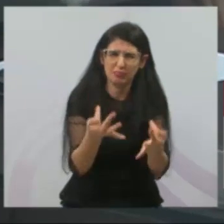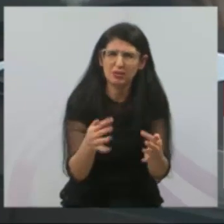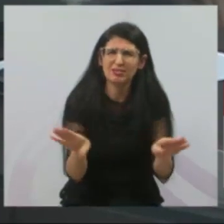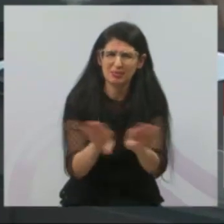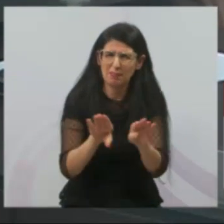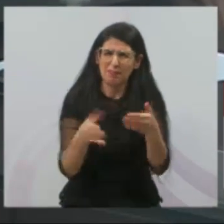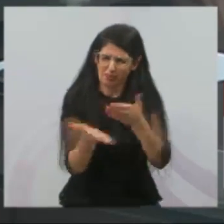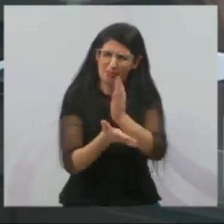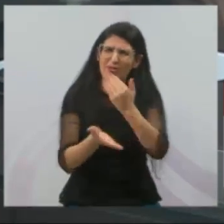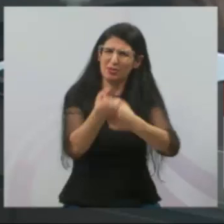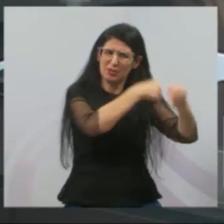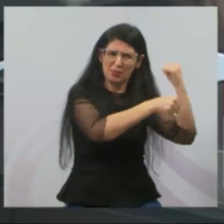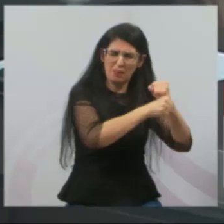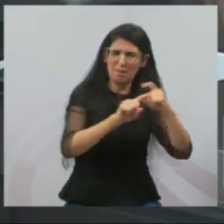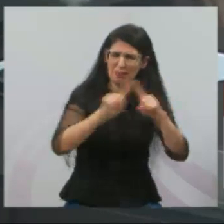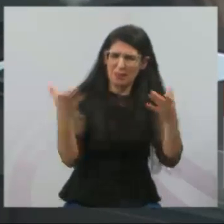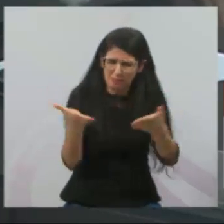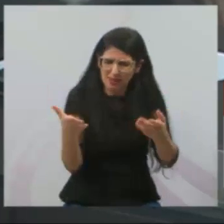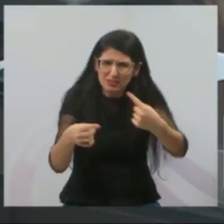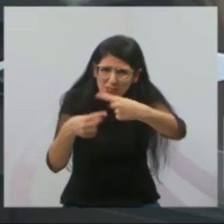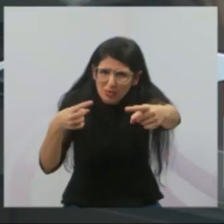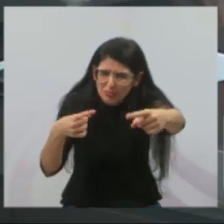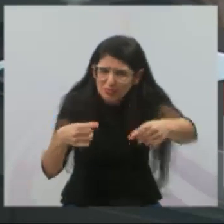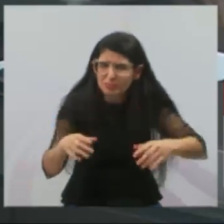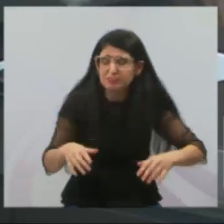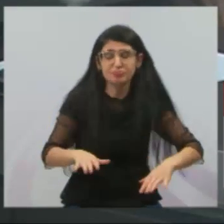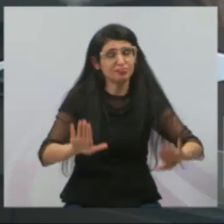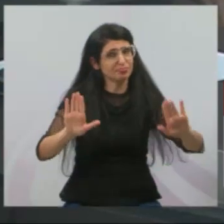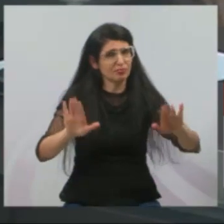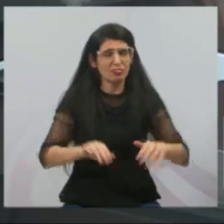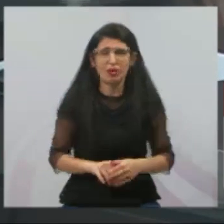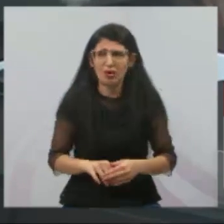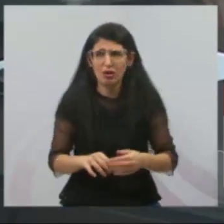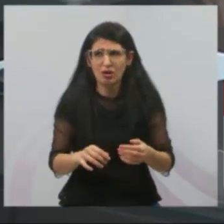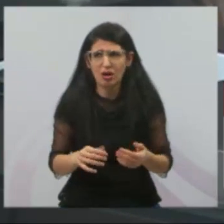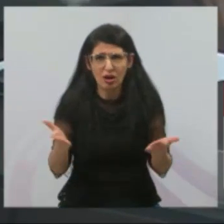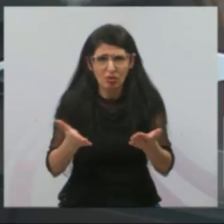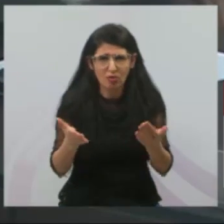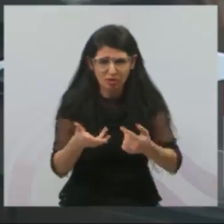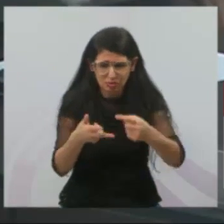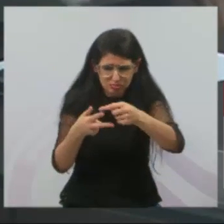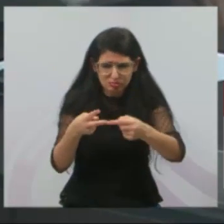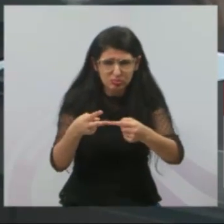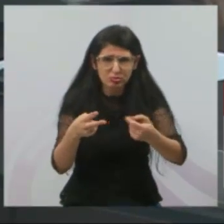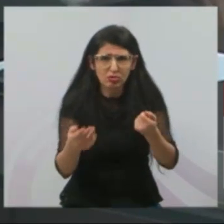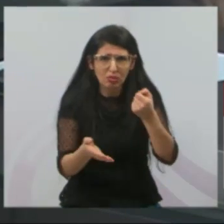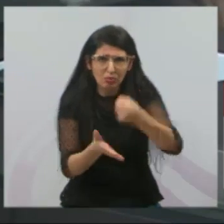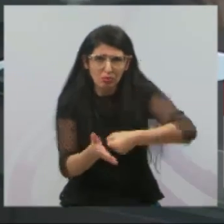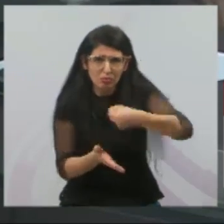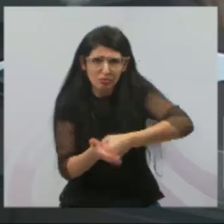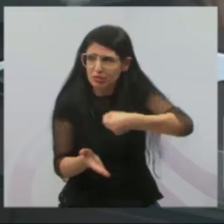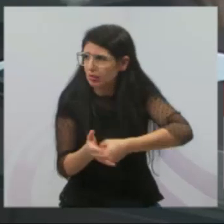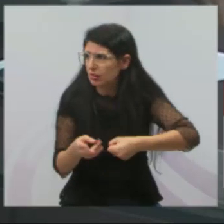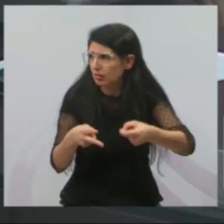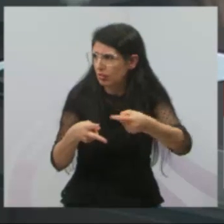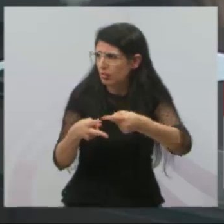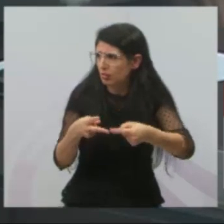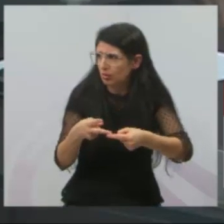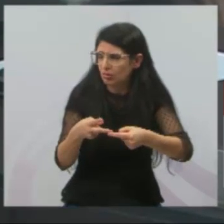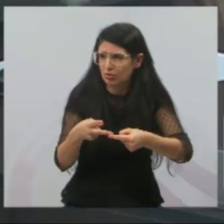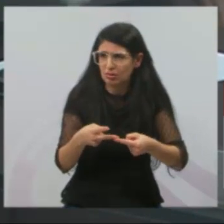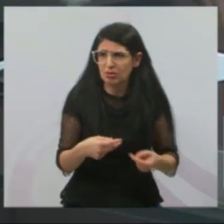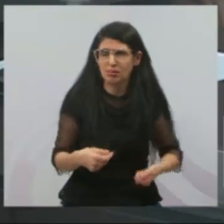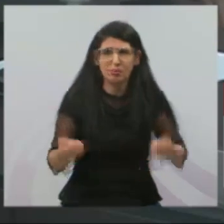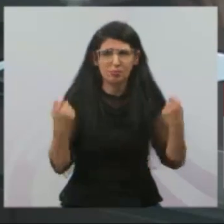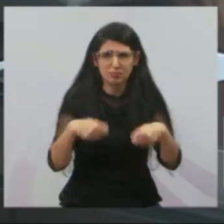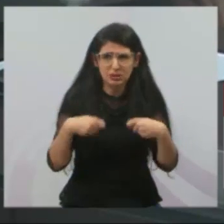o conselheiro continua. Essas duas medidas obrigatórias devem ser implementadas o